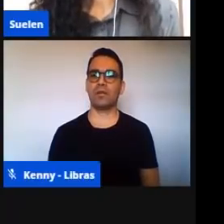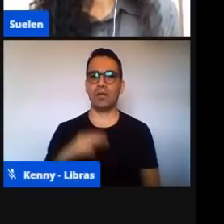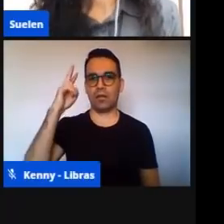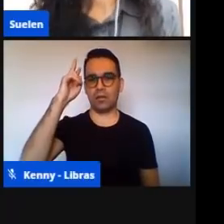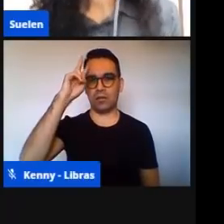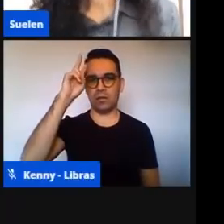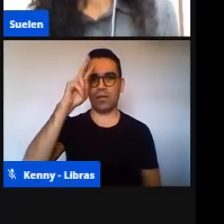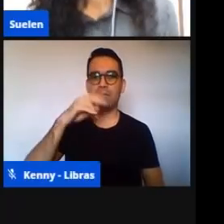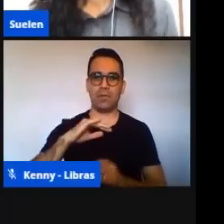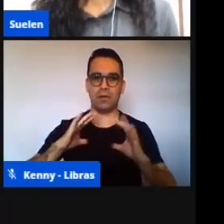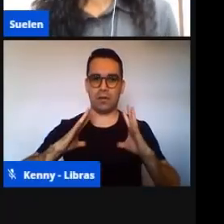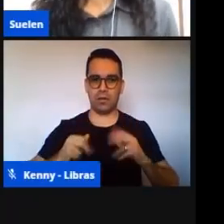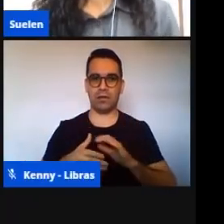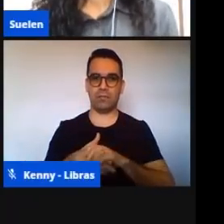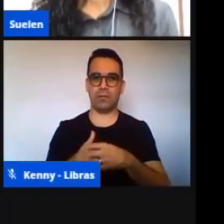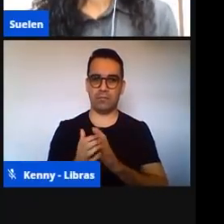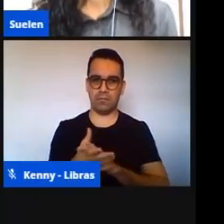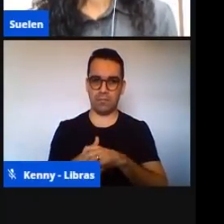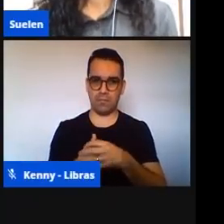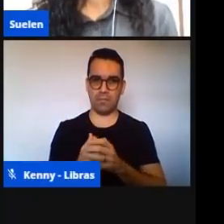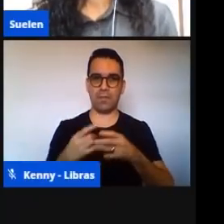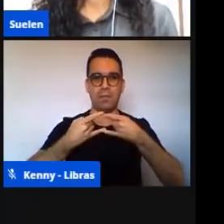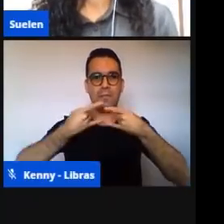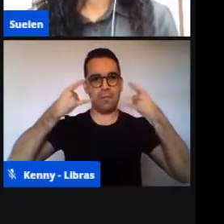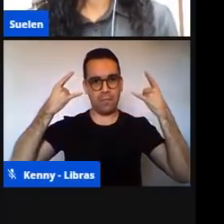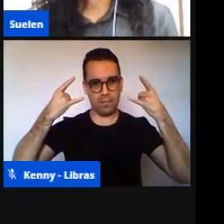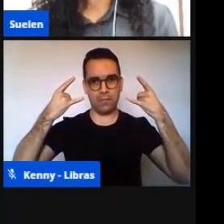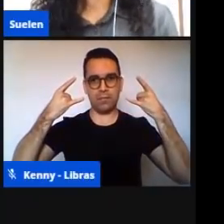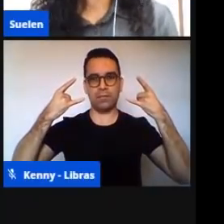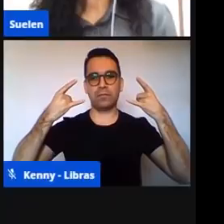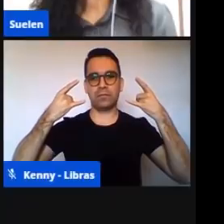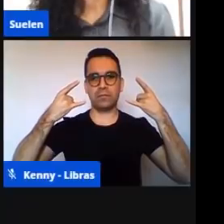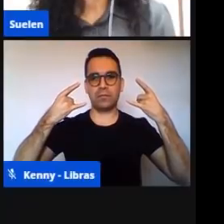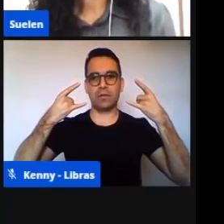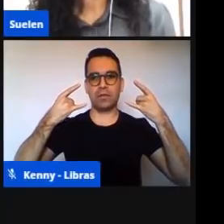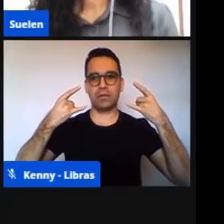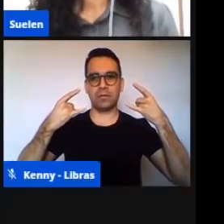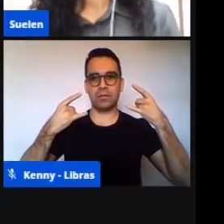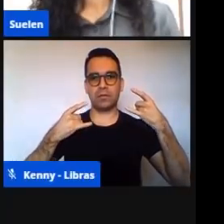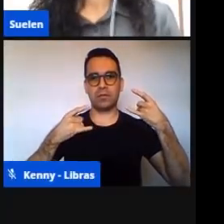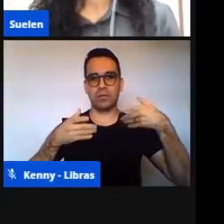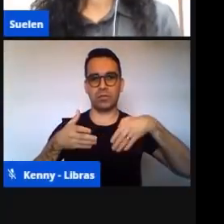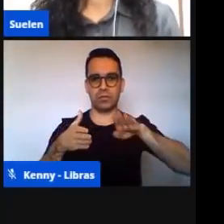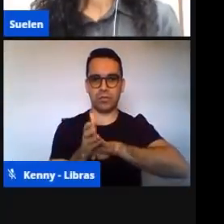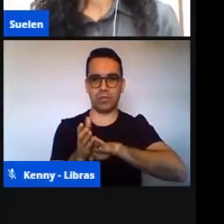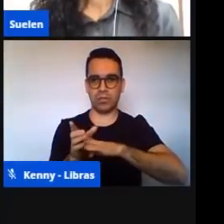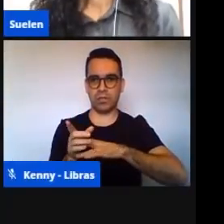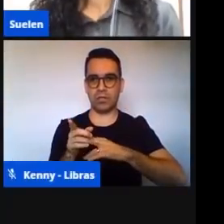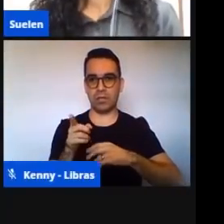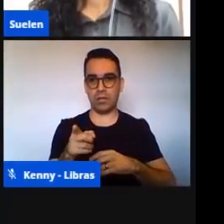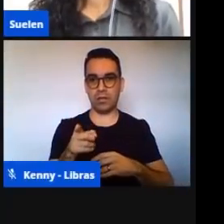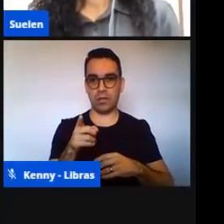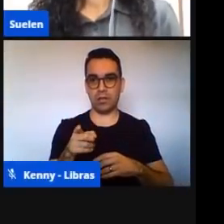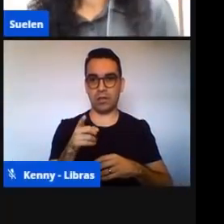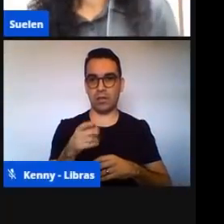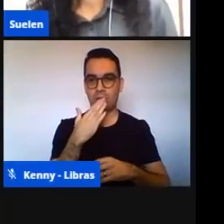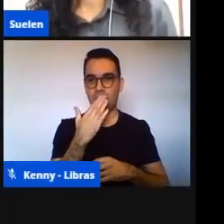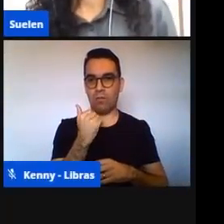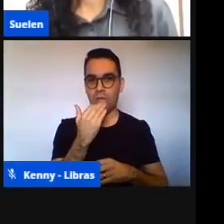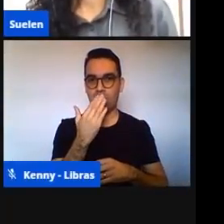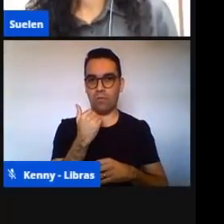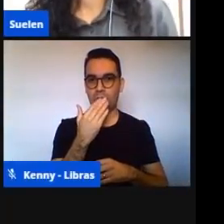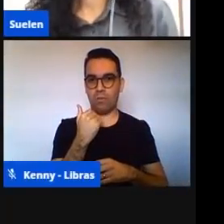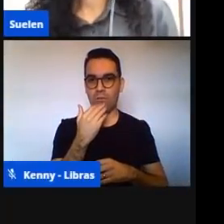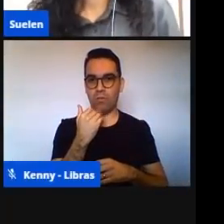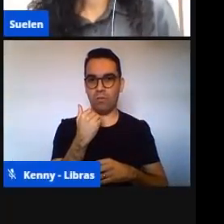pelos alunos. As máscaras devem ser mantidas até iniciar a refeição. Os alunos deverão retirar